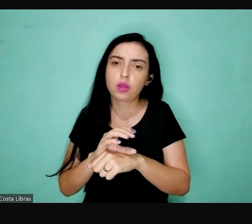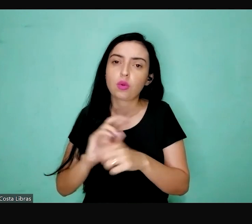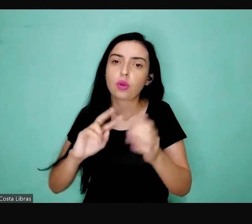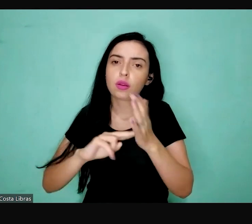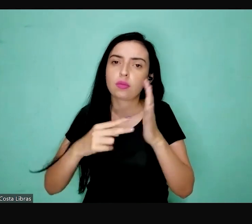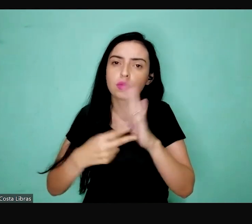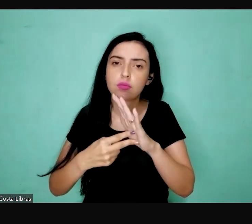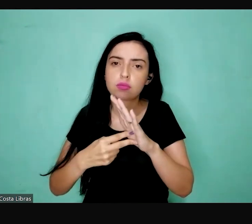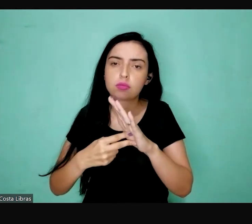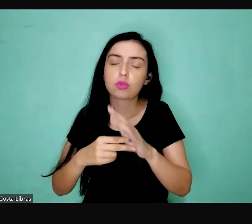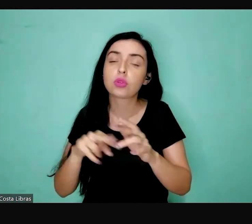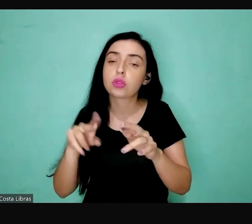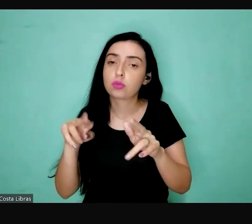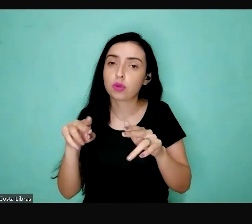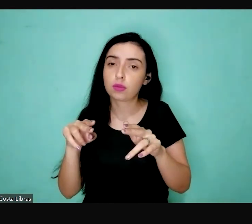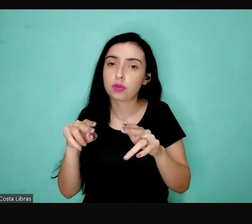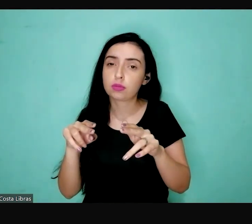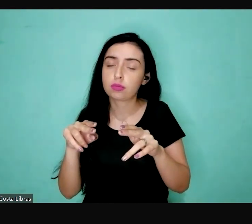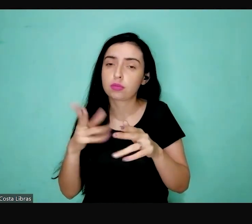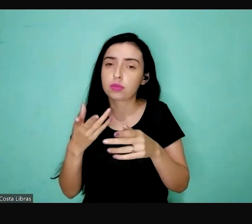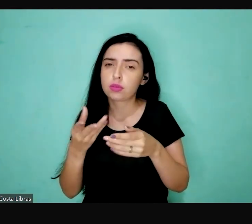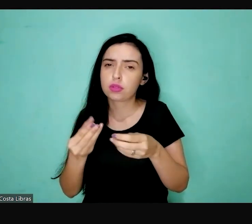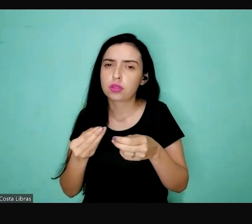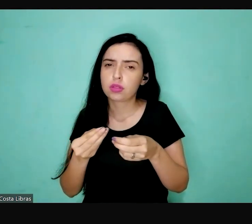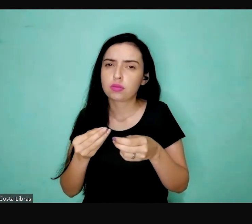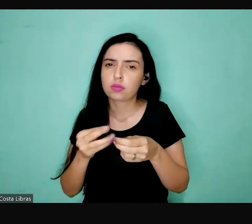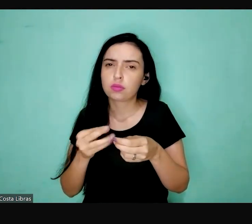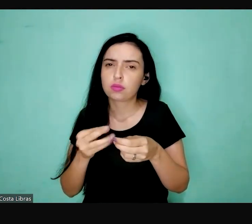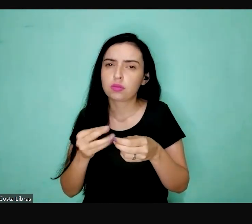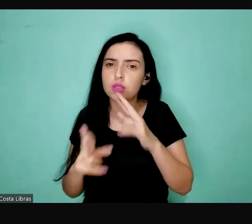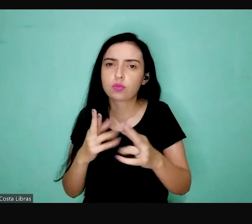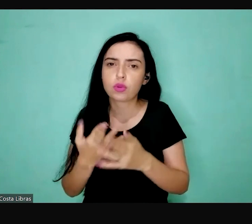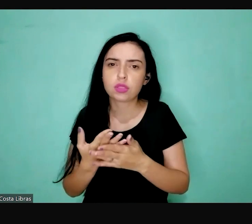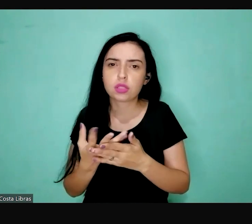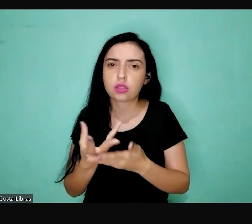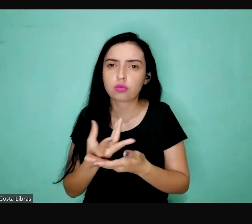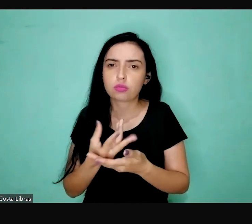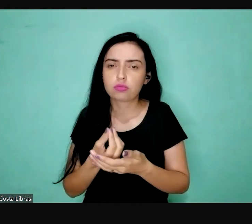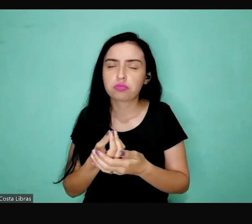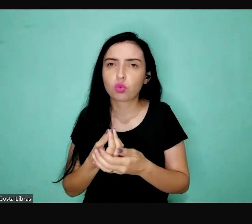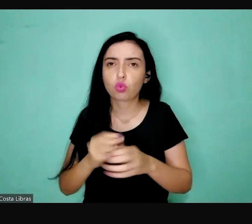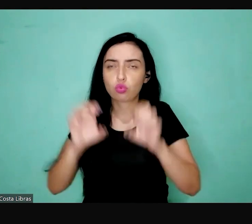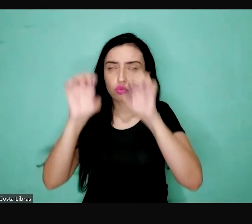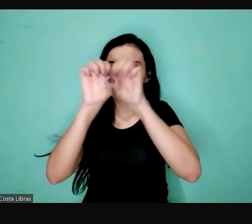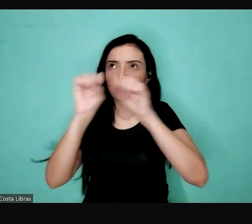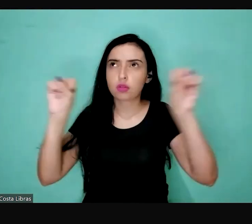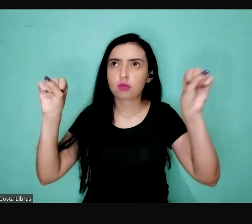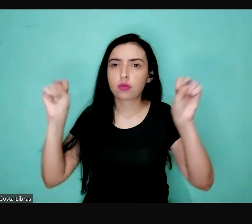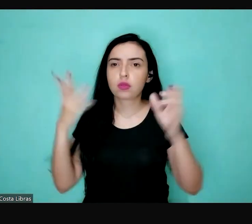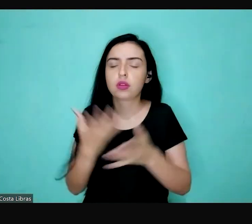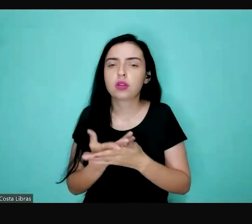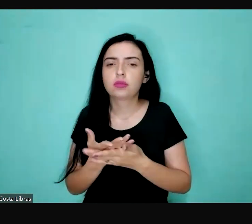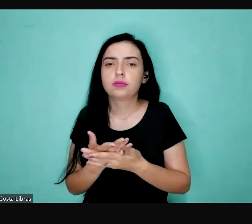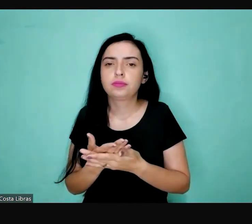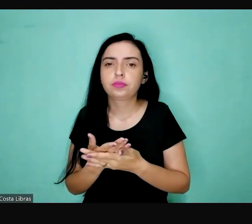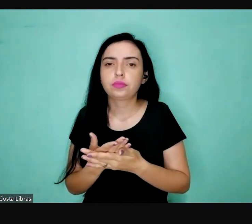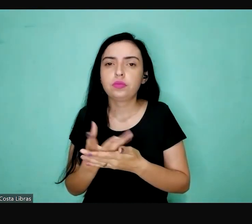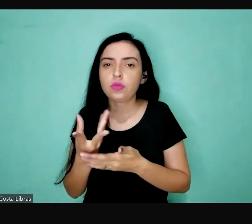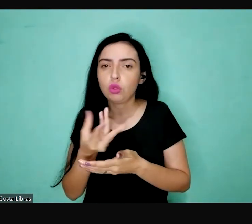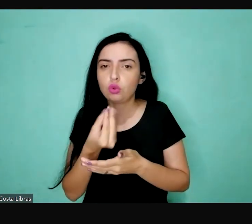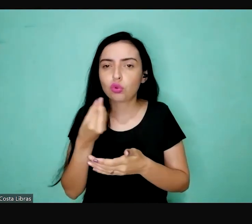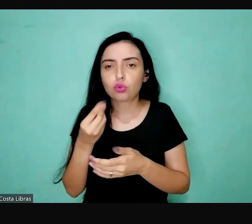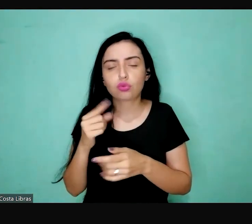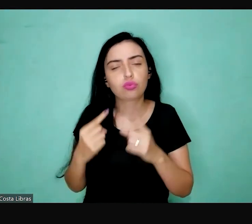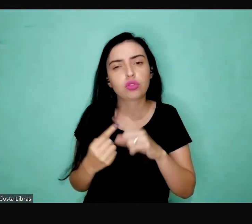los mismos que resulte de las resoluciones dictadas por el Tribunal Constitucional en todo tipo